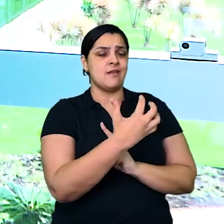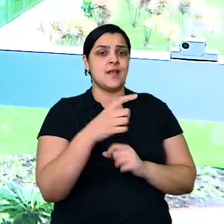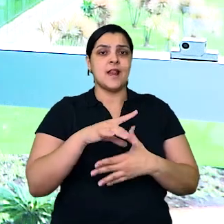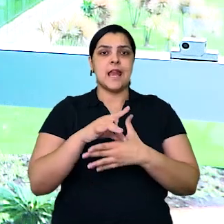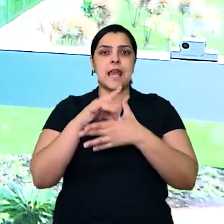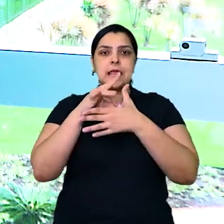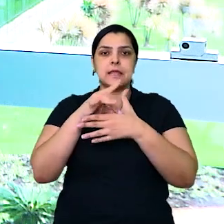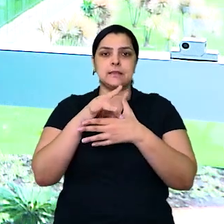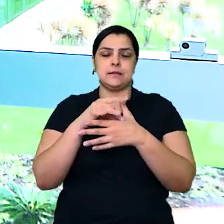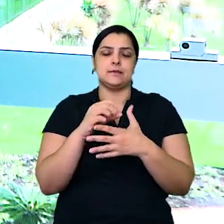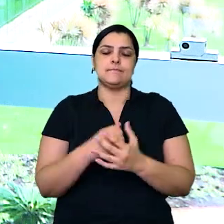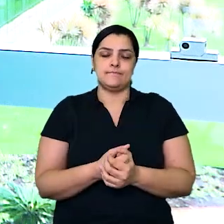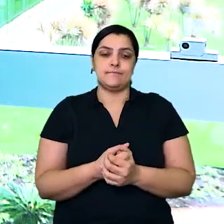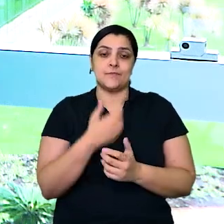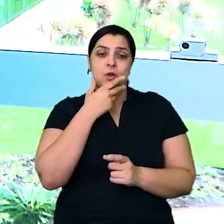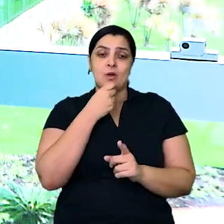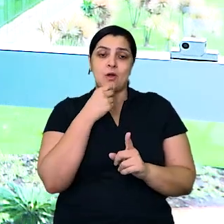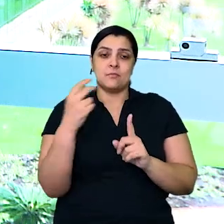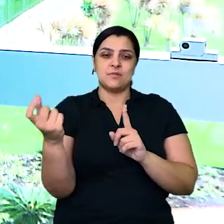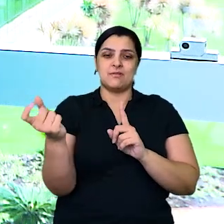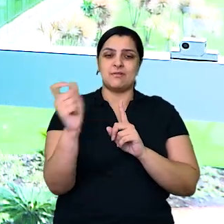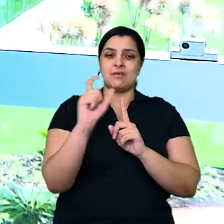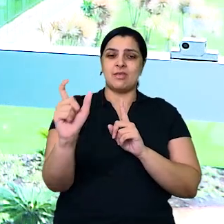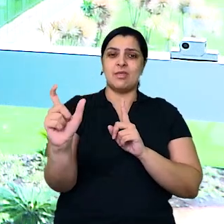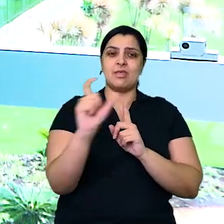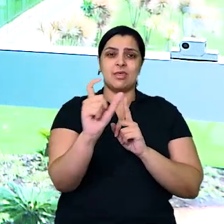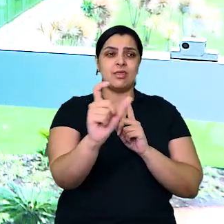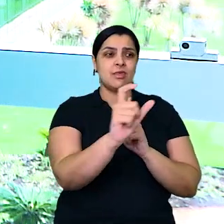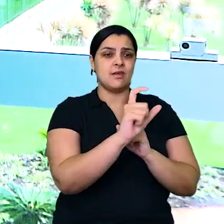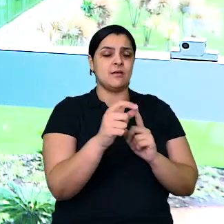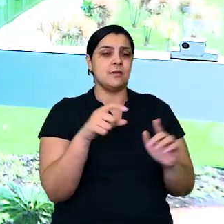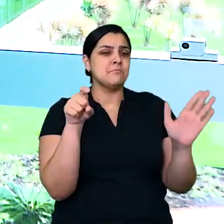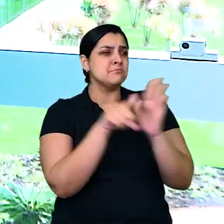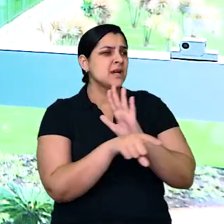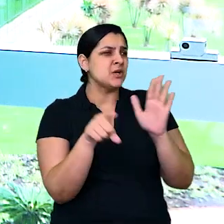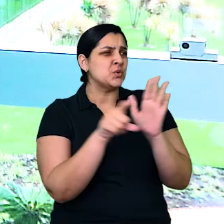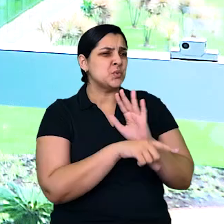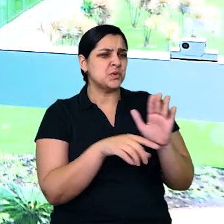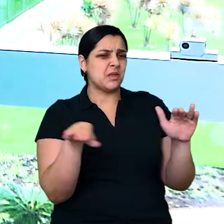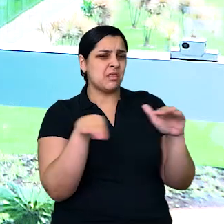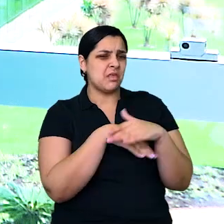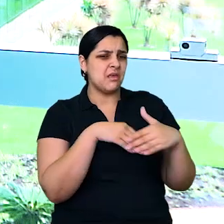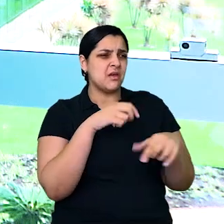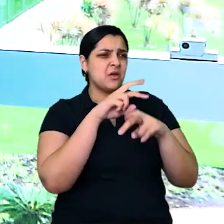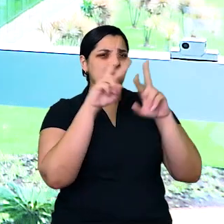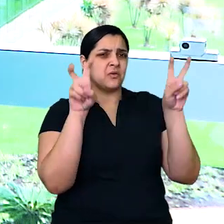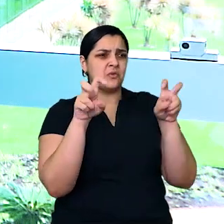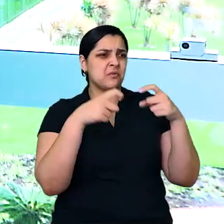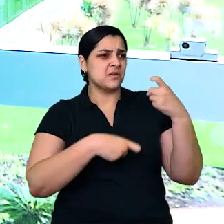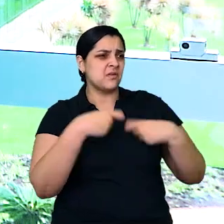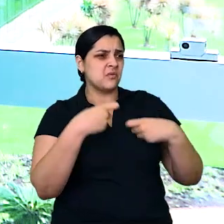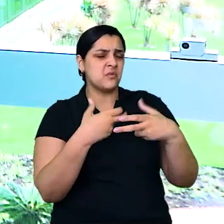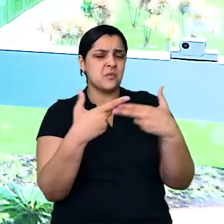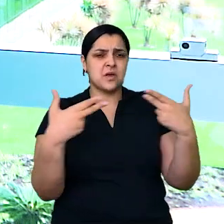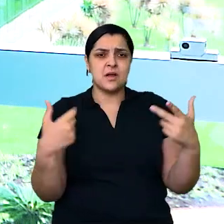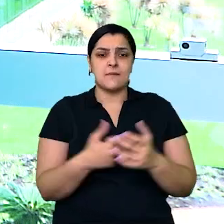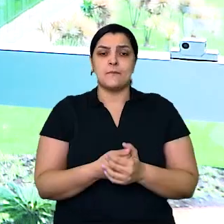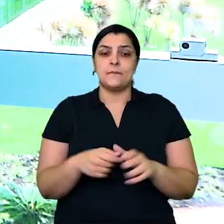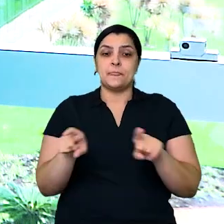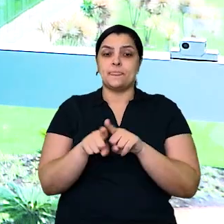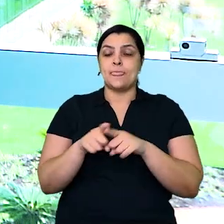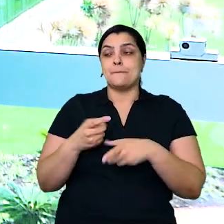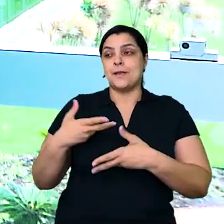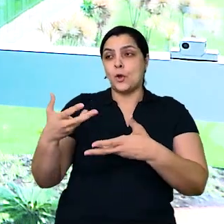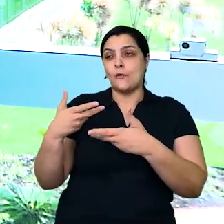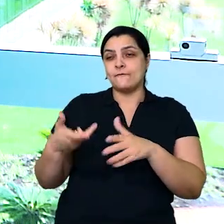do setor. Ela afirmou que o homem a xingava com frequência e fazia perguntas humilhantes de natureza sexual. Além disso, recebia